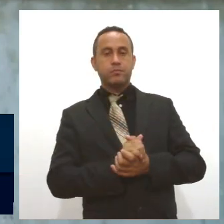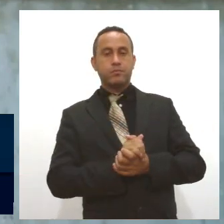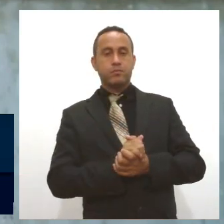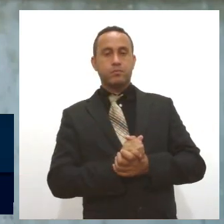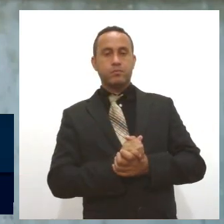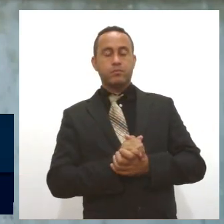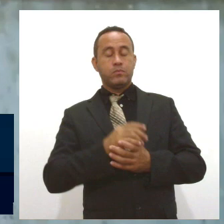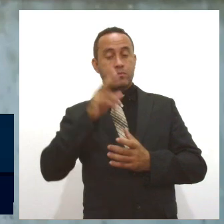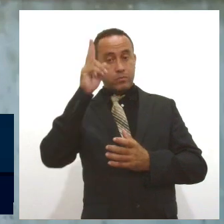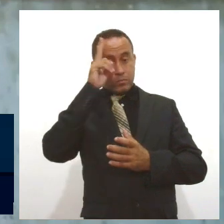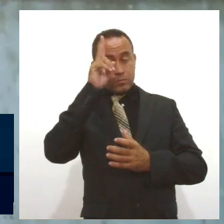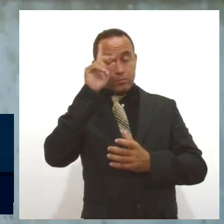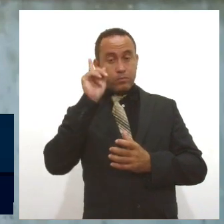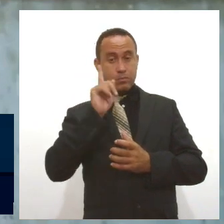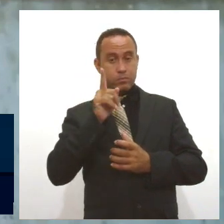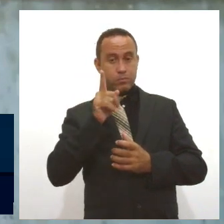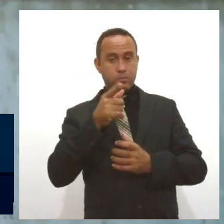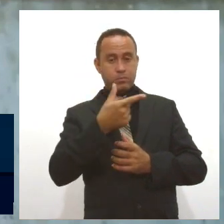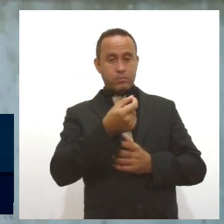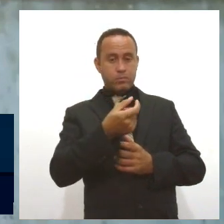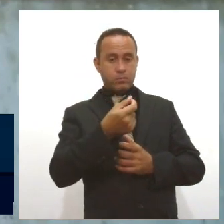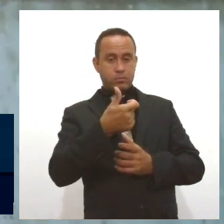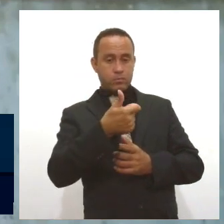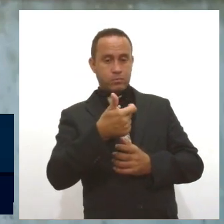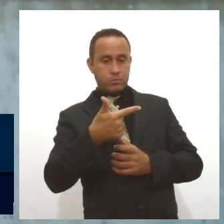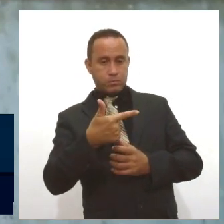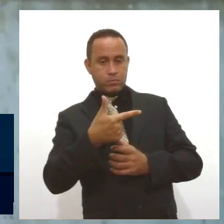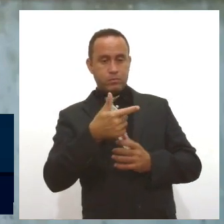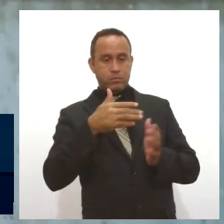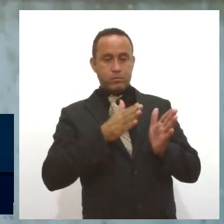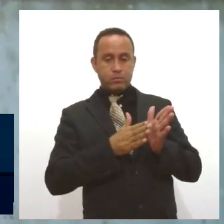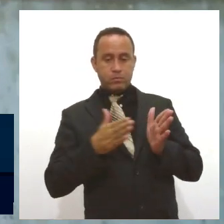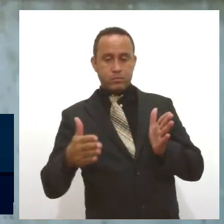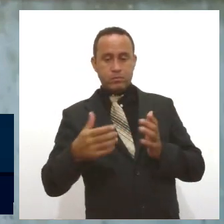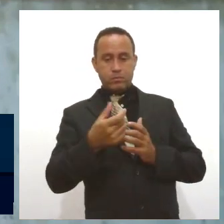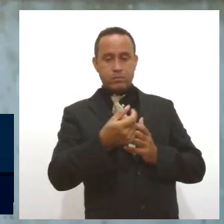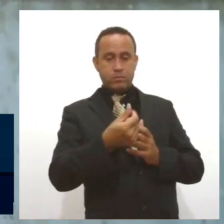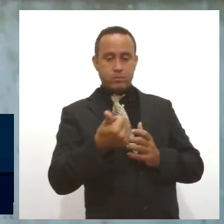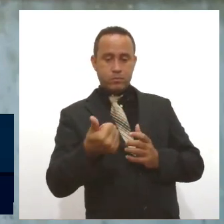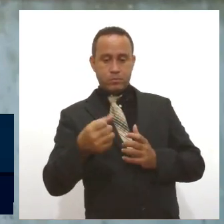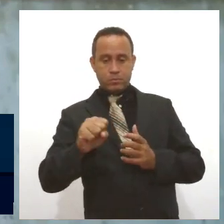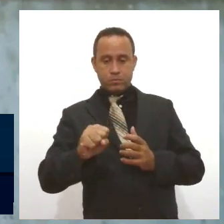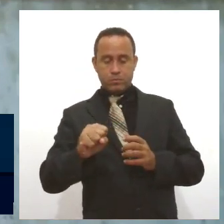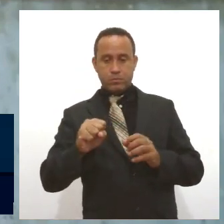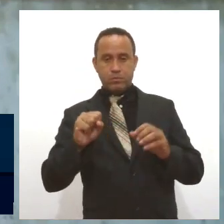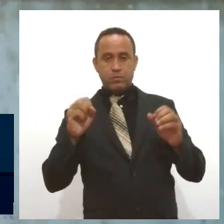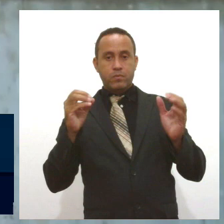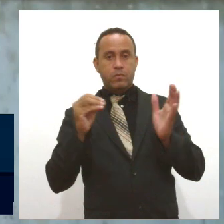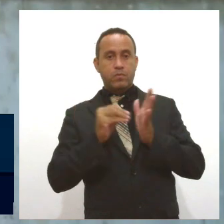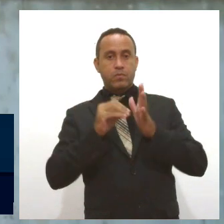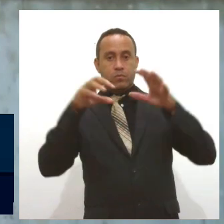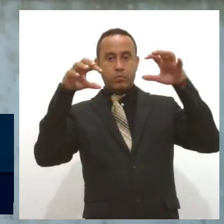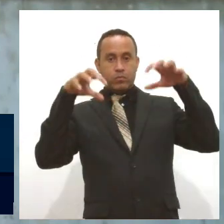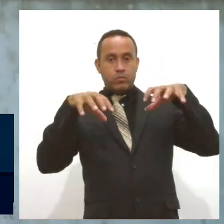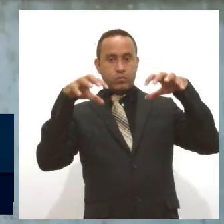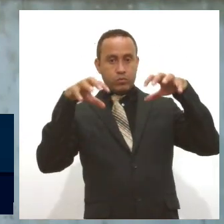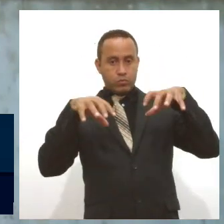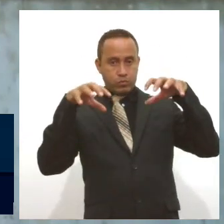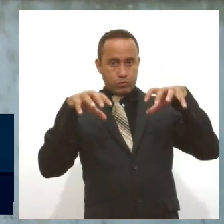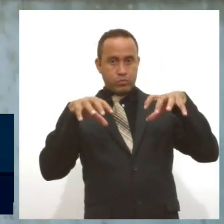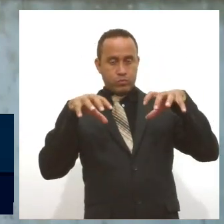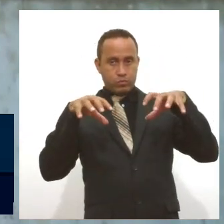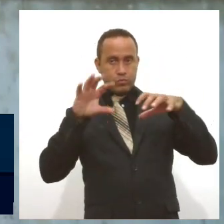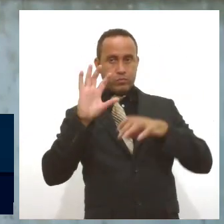como vocês se recordam, de 2012 até 2018, a gente viveu uma longa estiagem. Inclusive, pelas